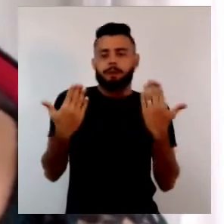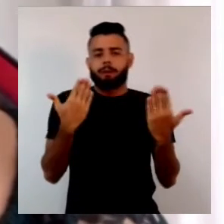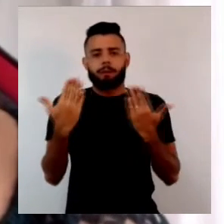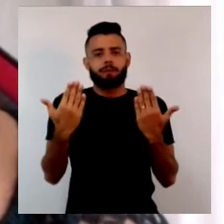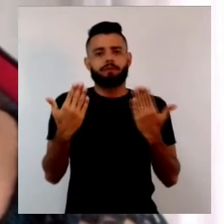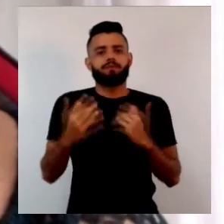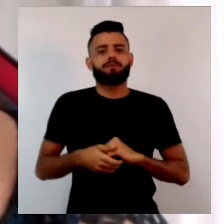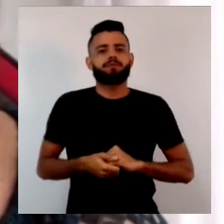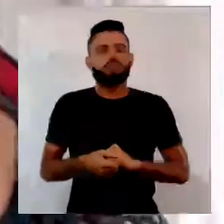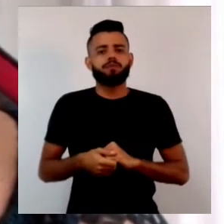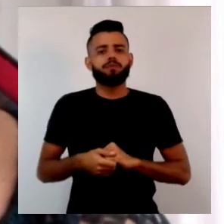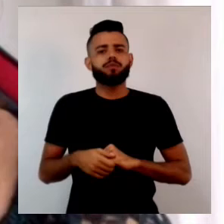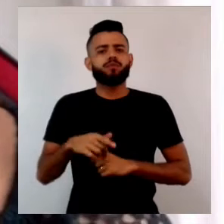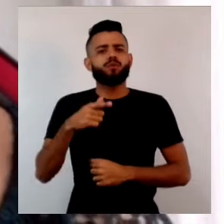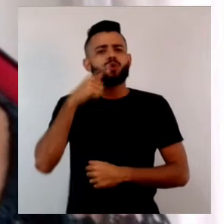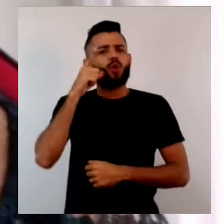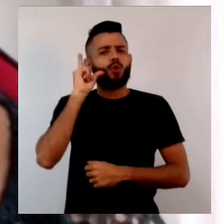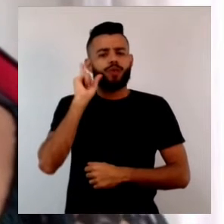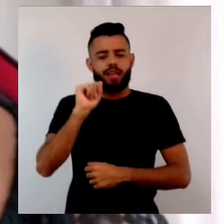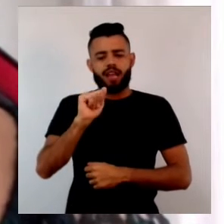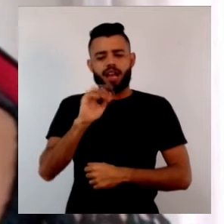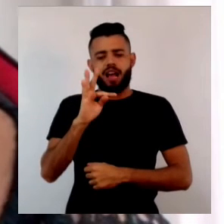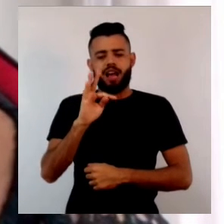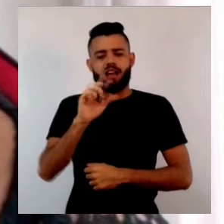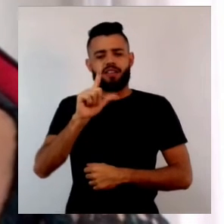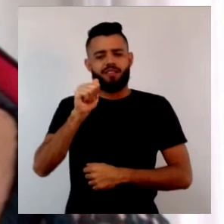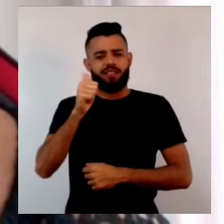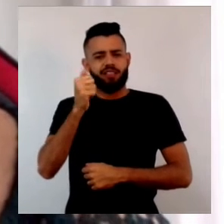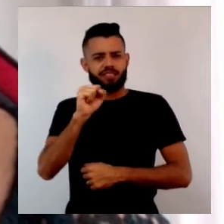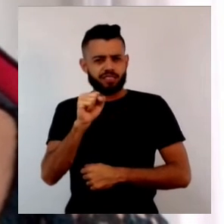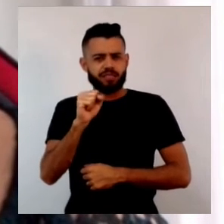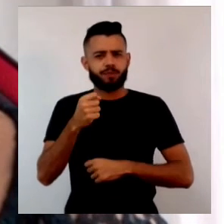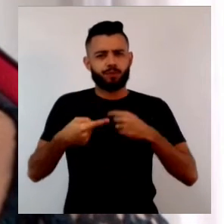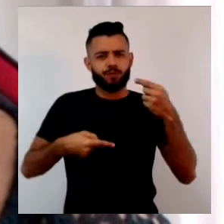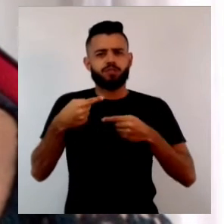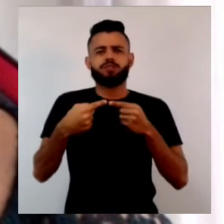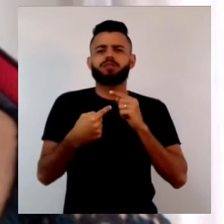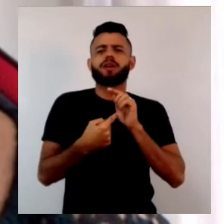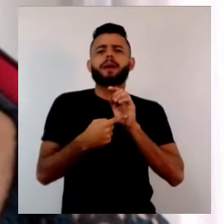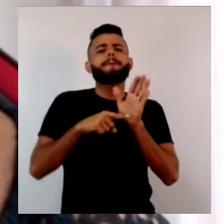o Atlas Político soltou a pesquisa sobre racismo no Brasil,